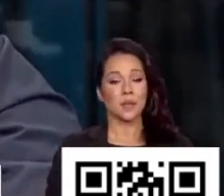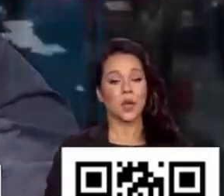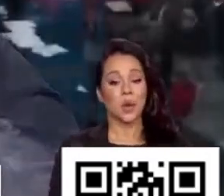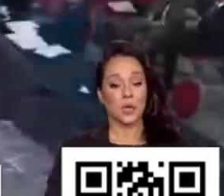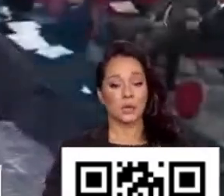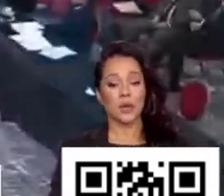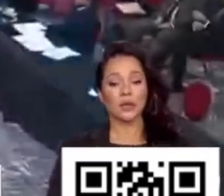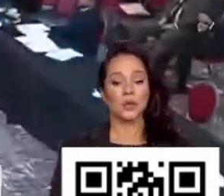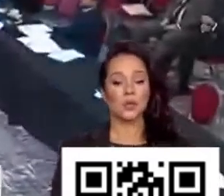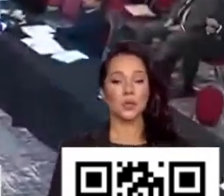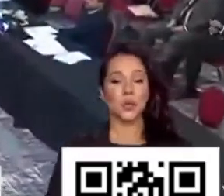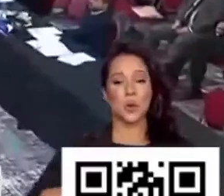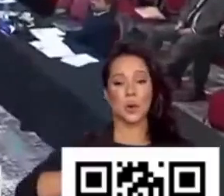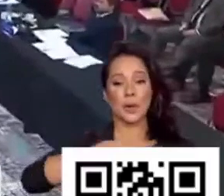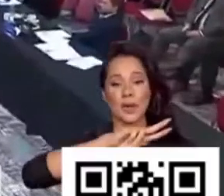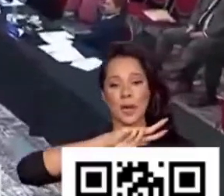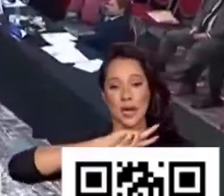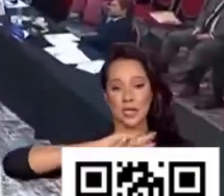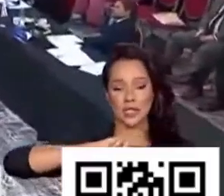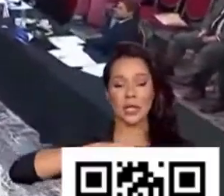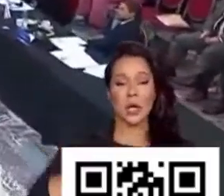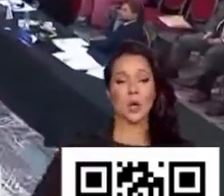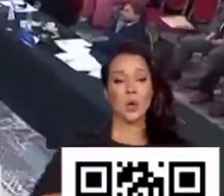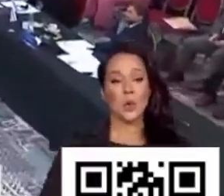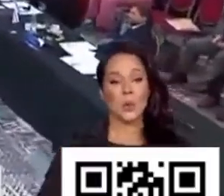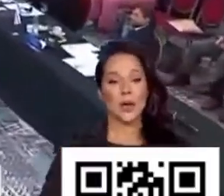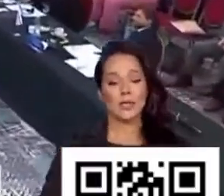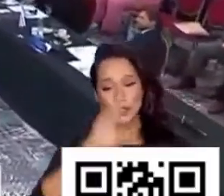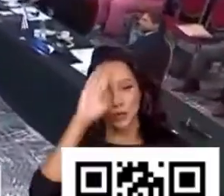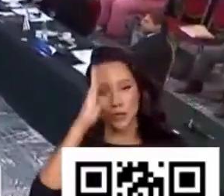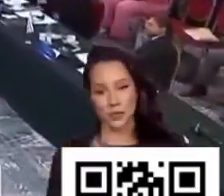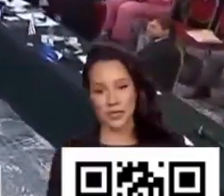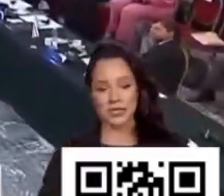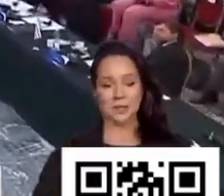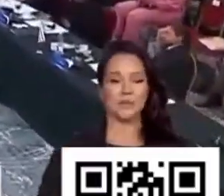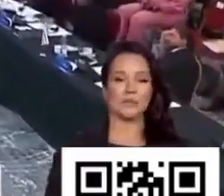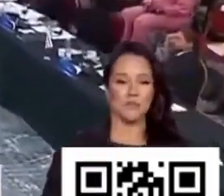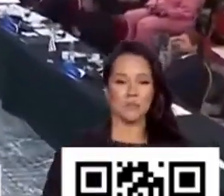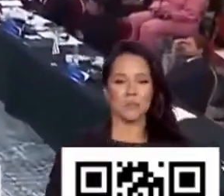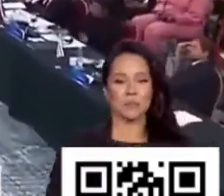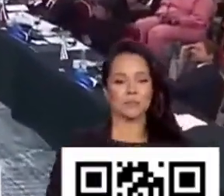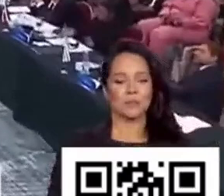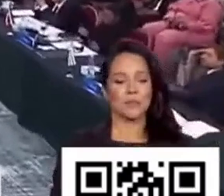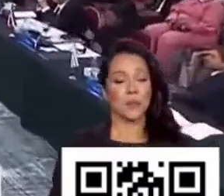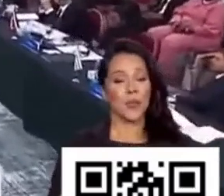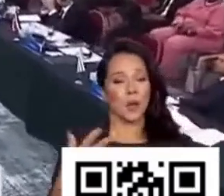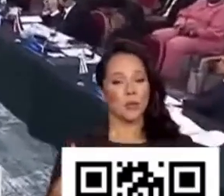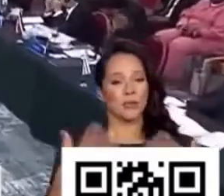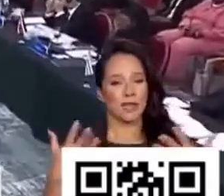ou de ser criticado ele nunca sai de lá né mas enfim Contando um pouco dessas histórias para a gente